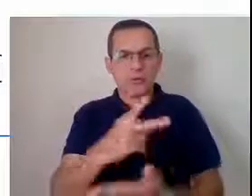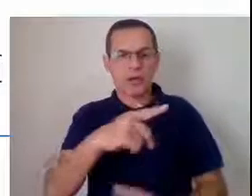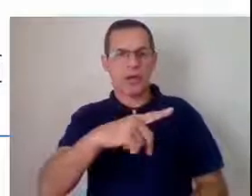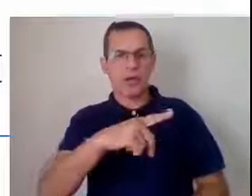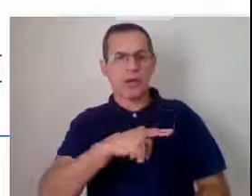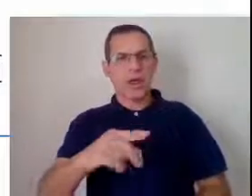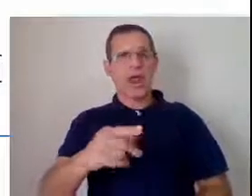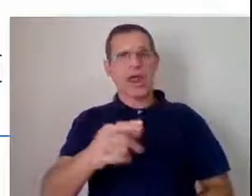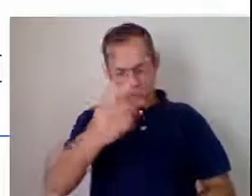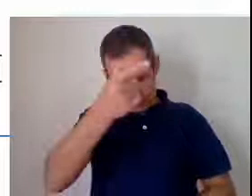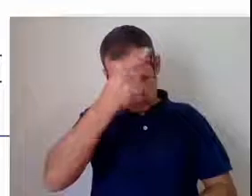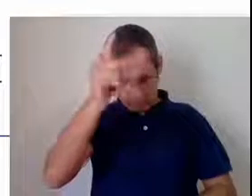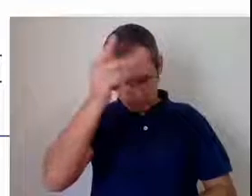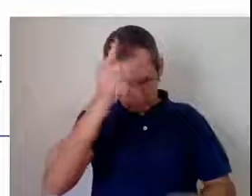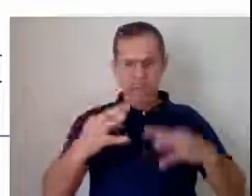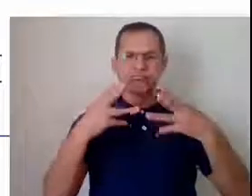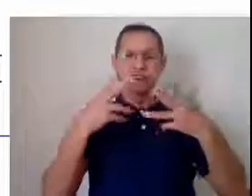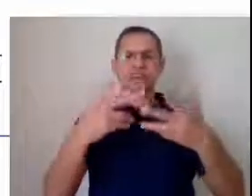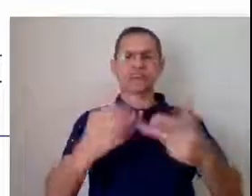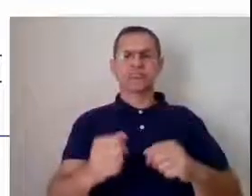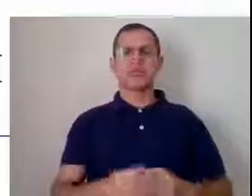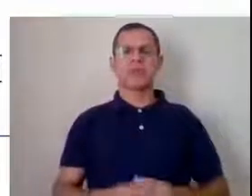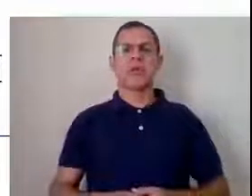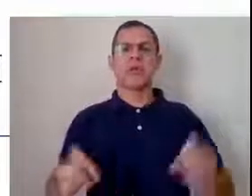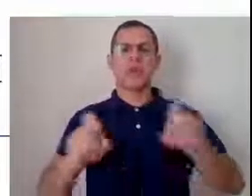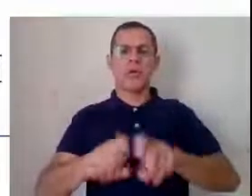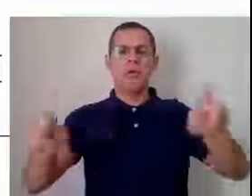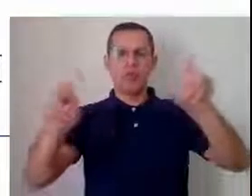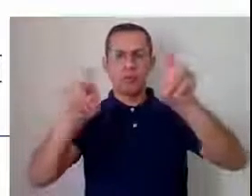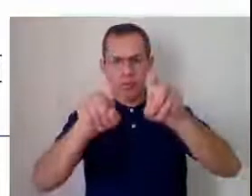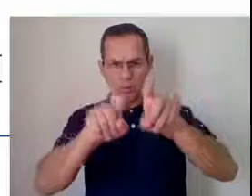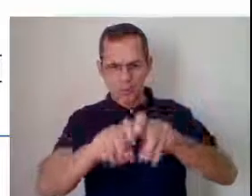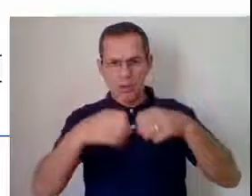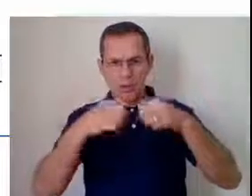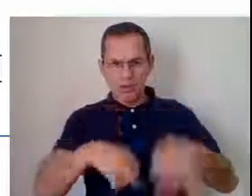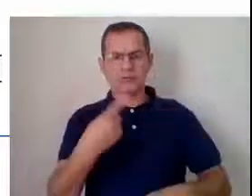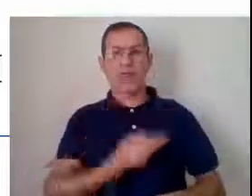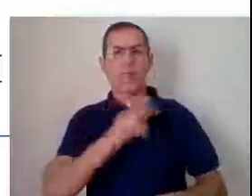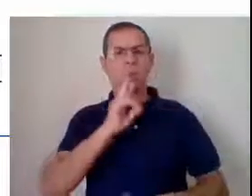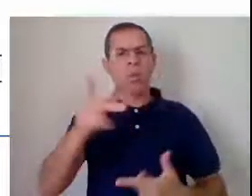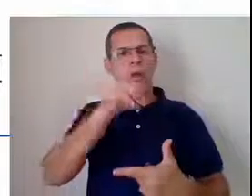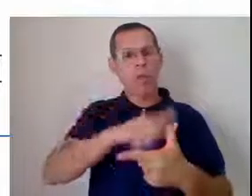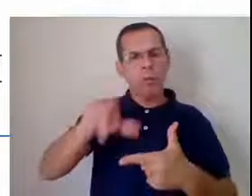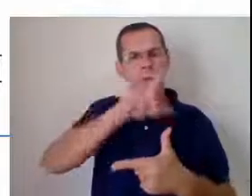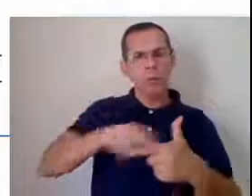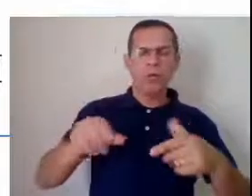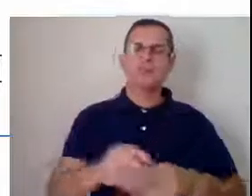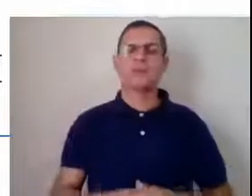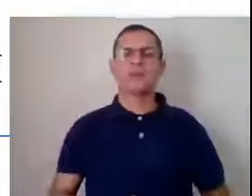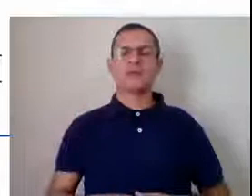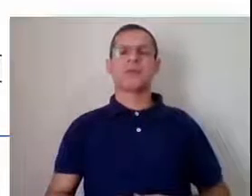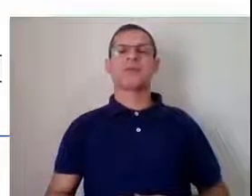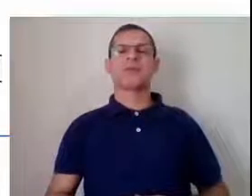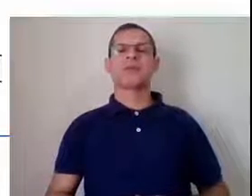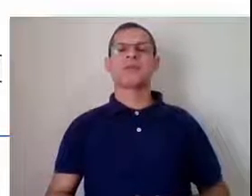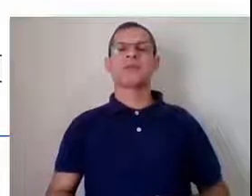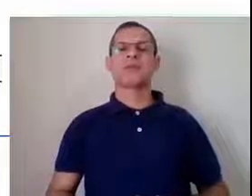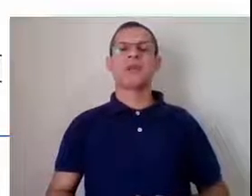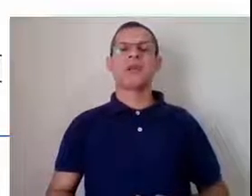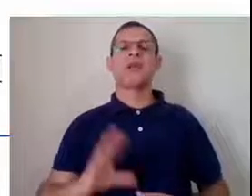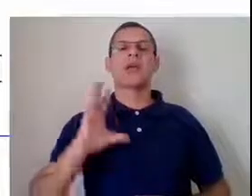aquela lógica toda computacional para podermos resolver os problemas que virão pela